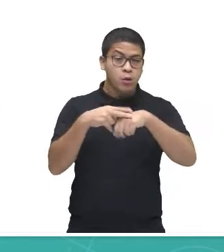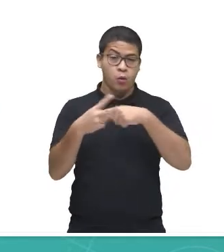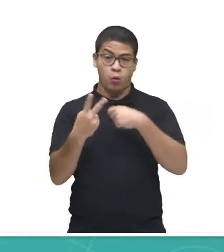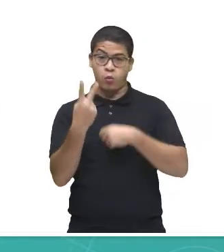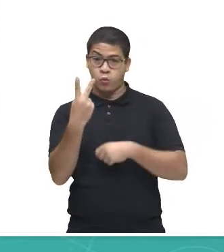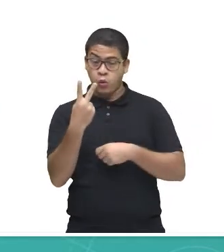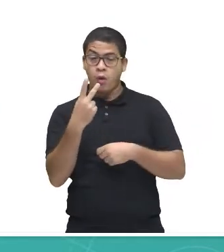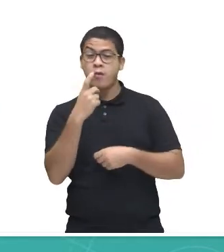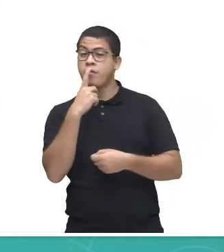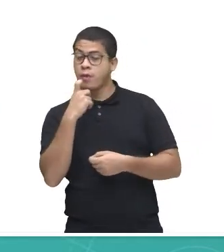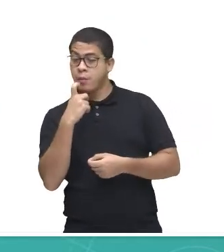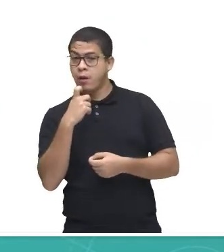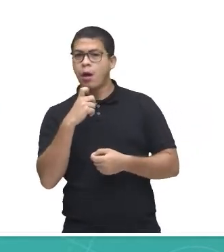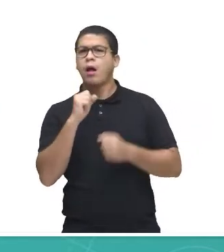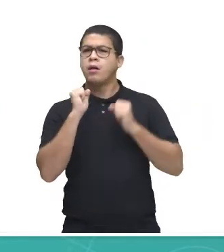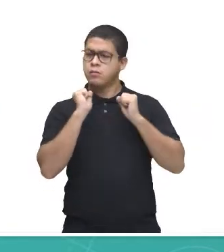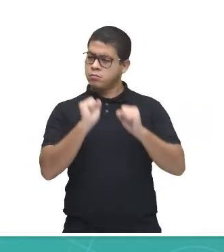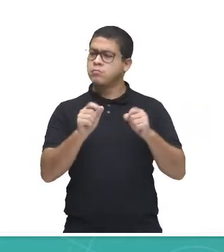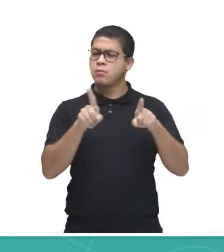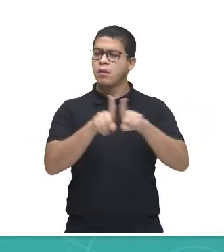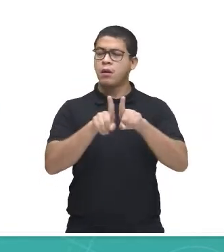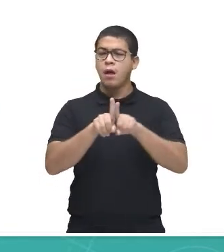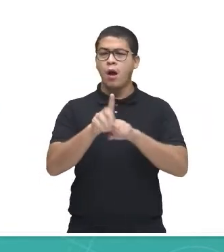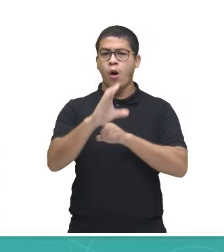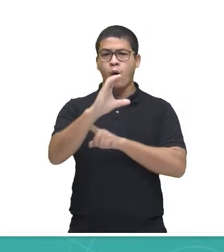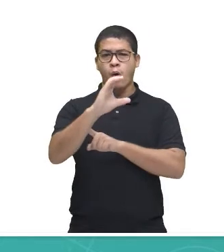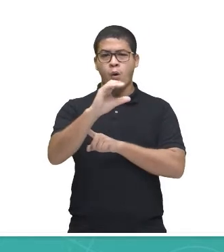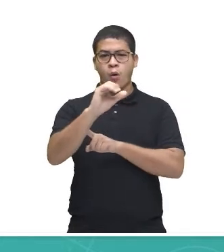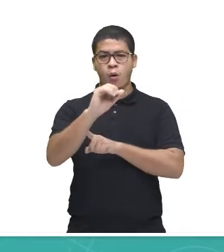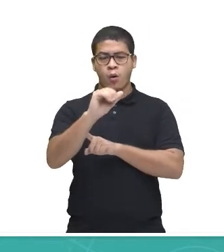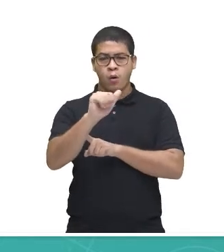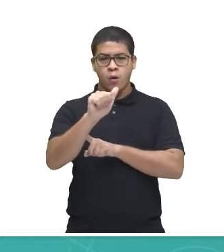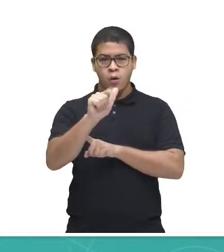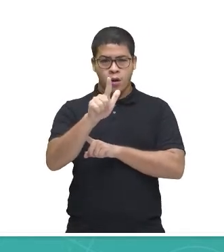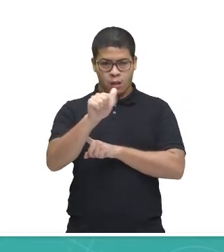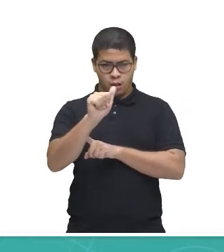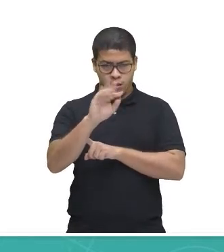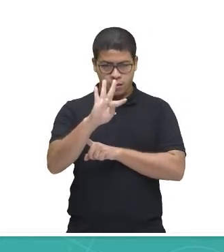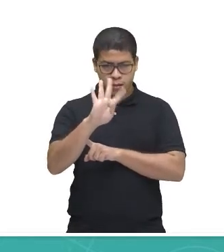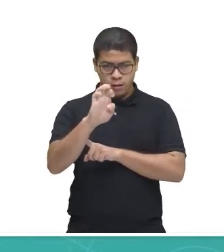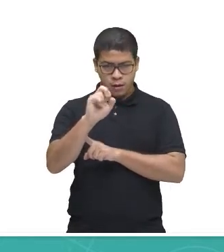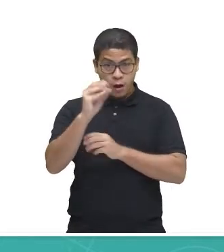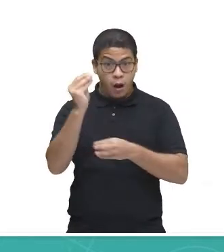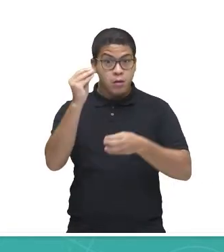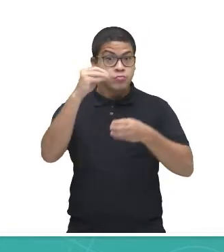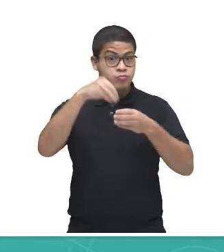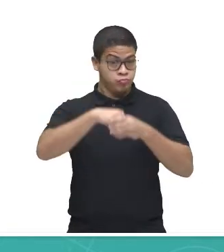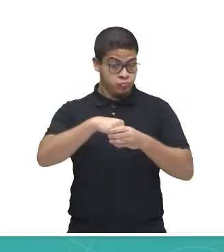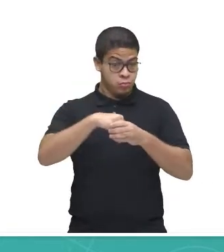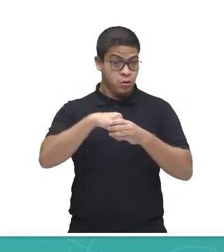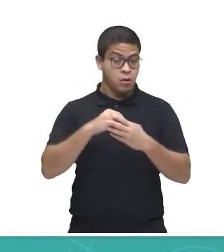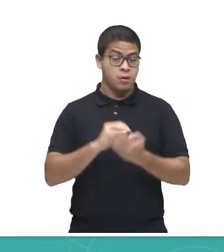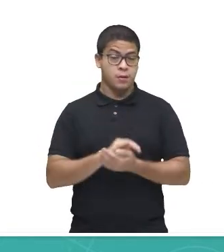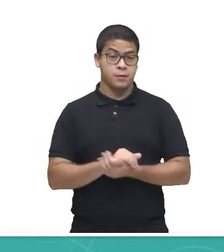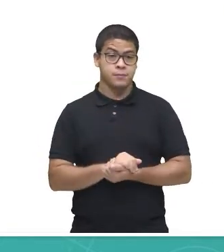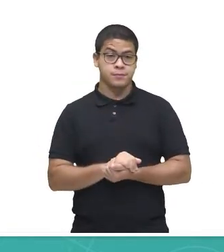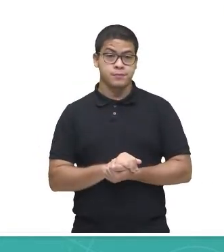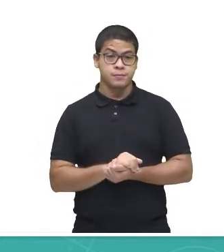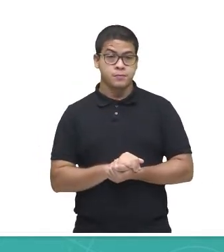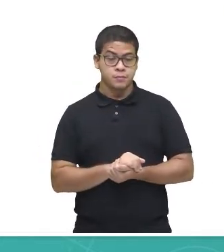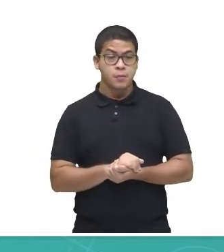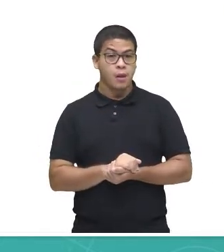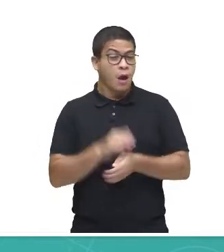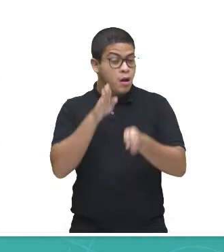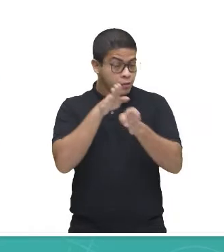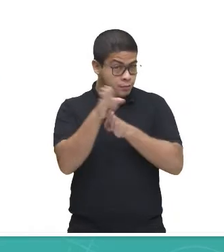vermelhos, são colaterais internos. E a principal dica aqui é a seguinte, que